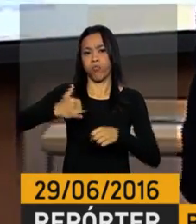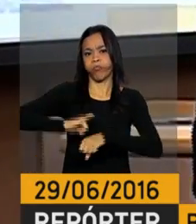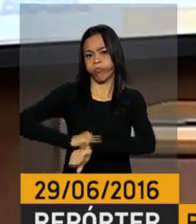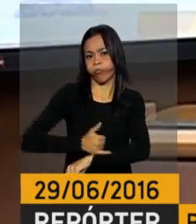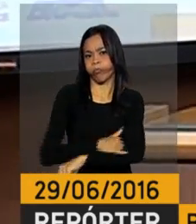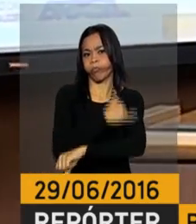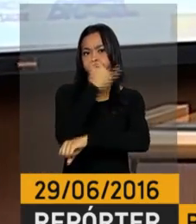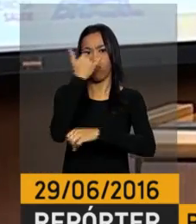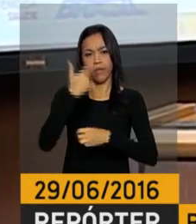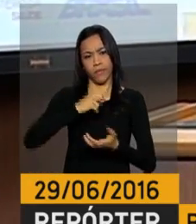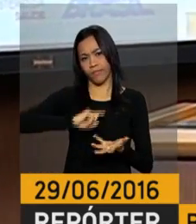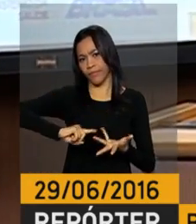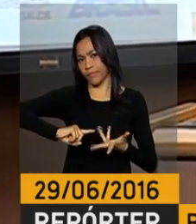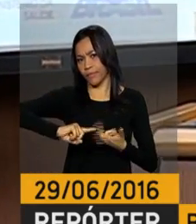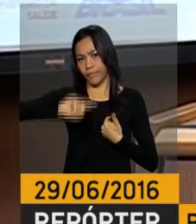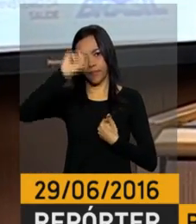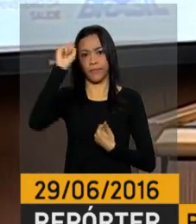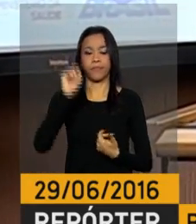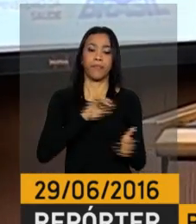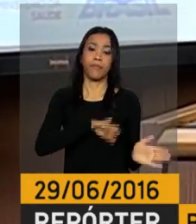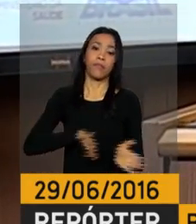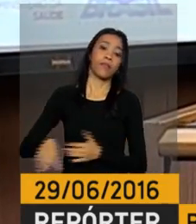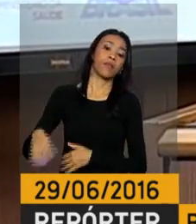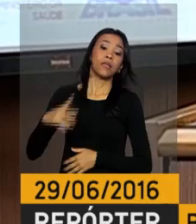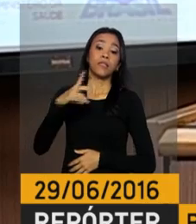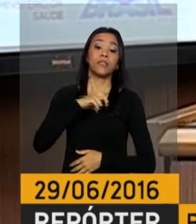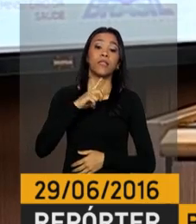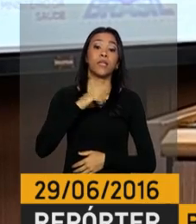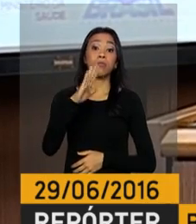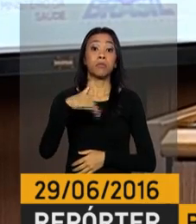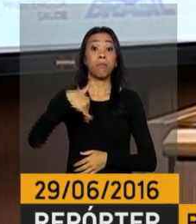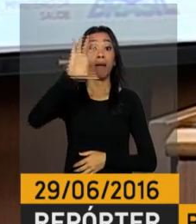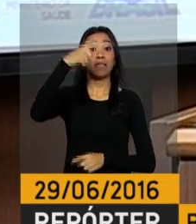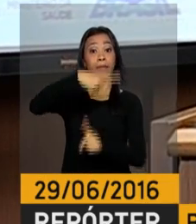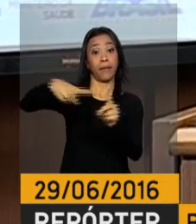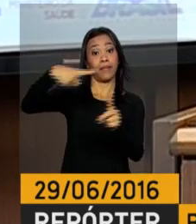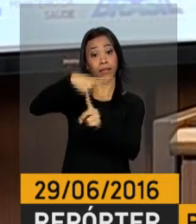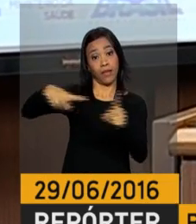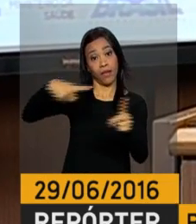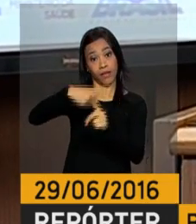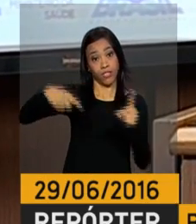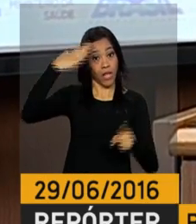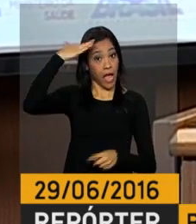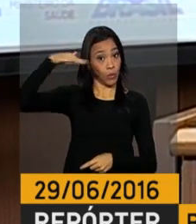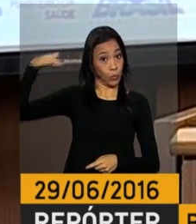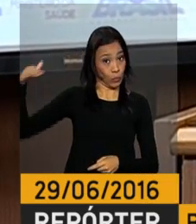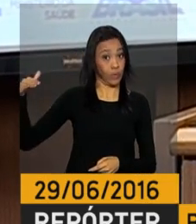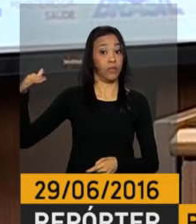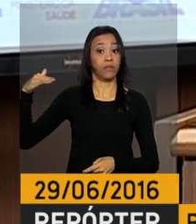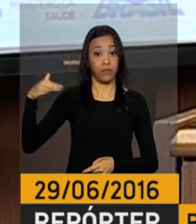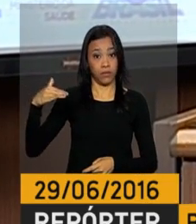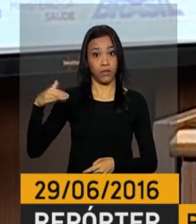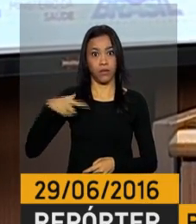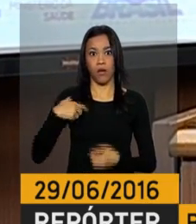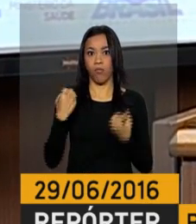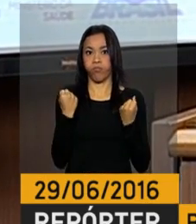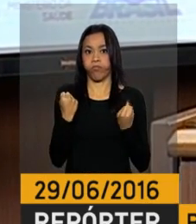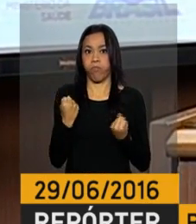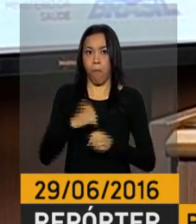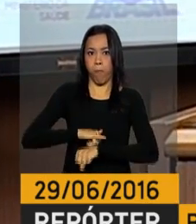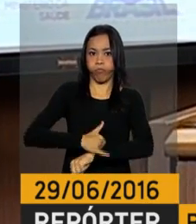mais cresce no país eh nós temos mais da metade da população adulta brasileira com excesso de peso